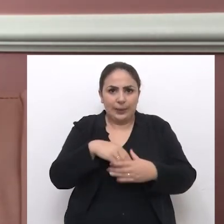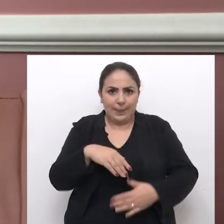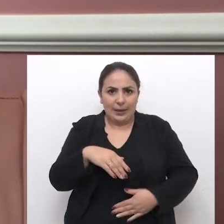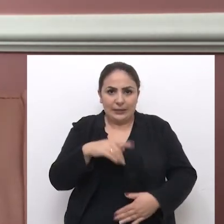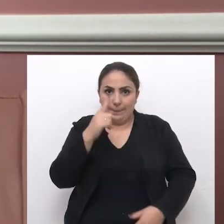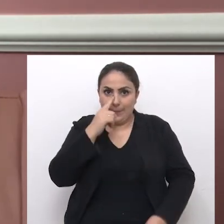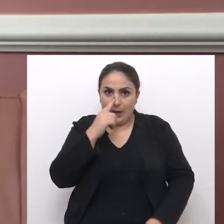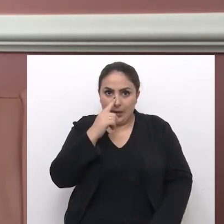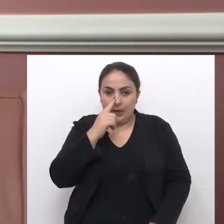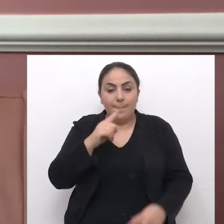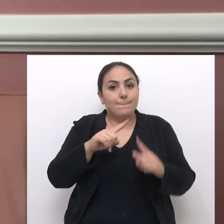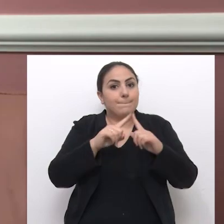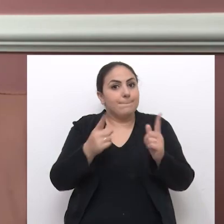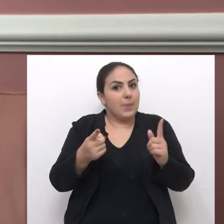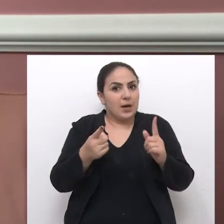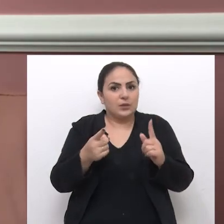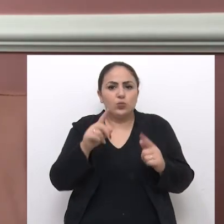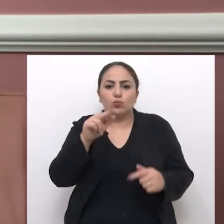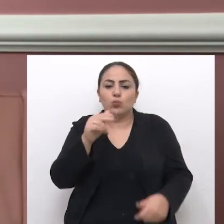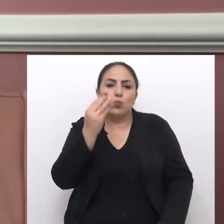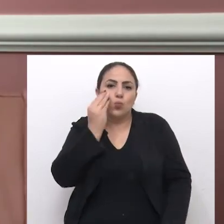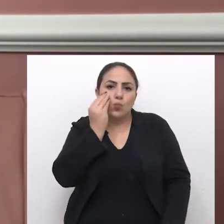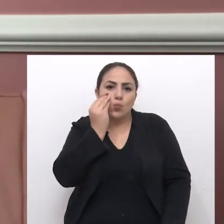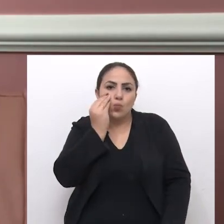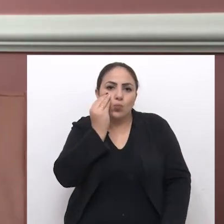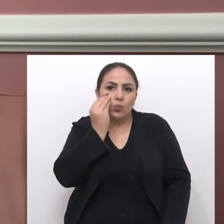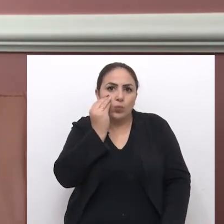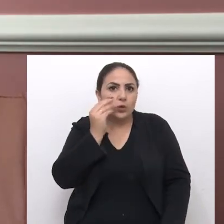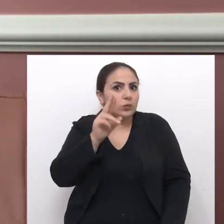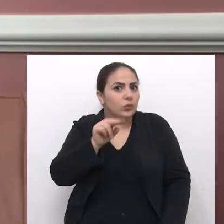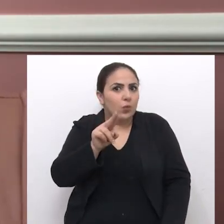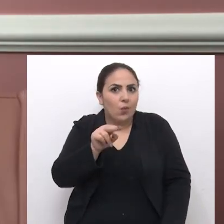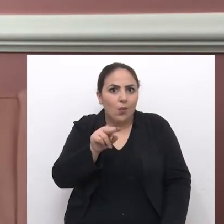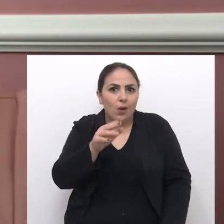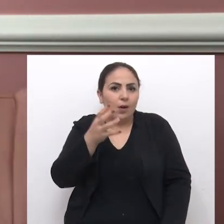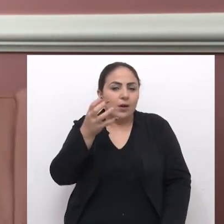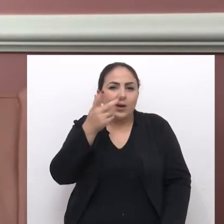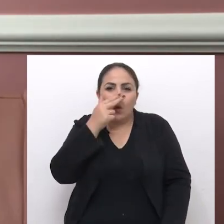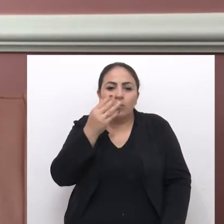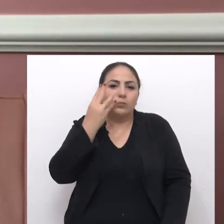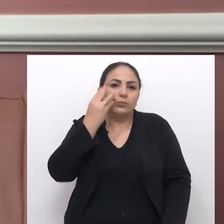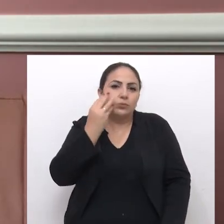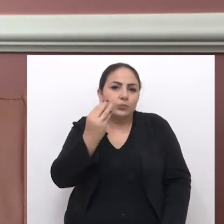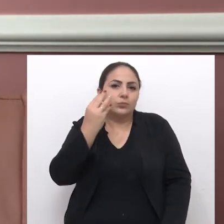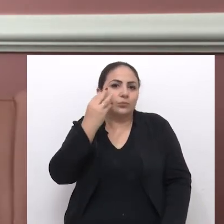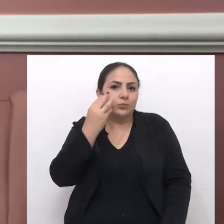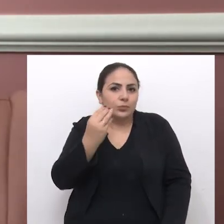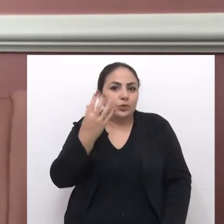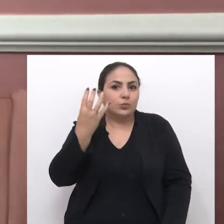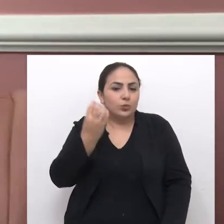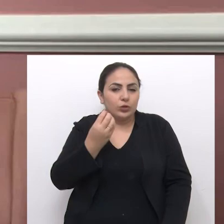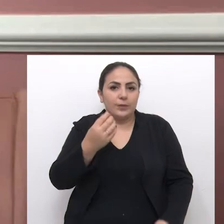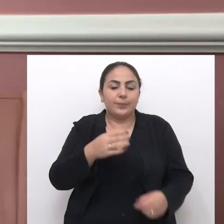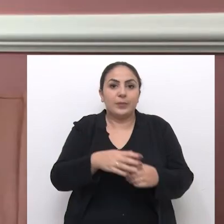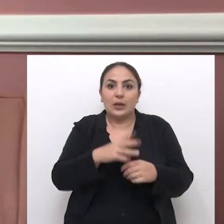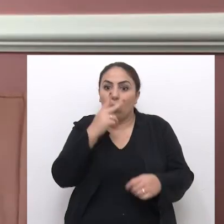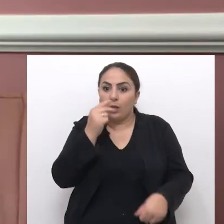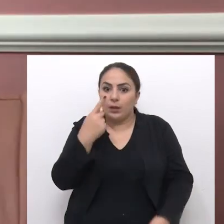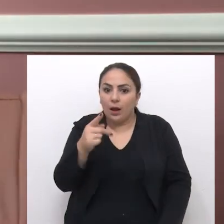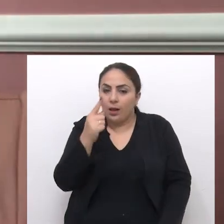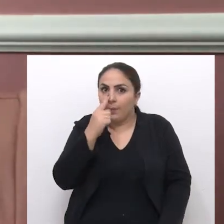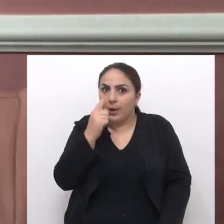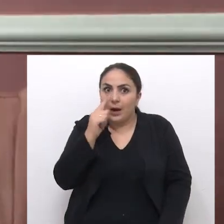barriga da mãe, porém ele nunca mamou um peito, ele nunca ordenhou uma mama. E aquela mama